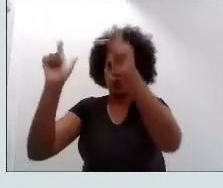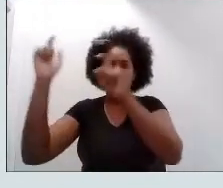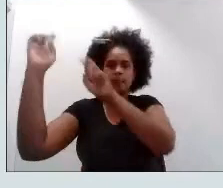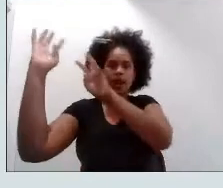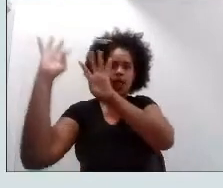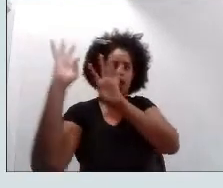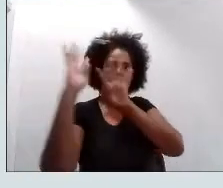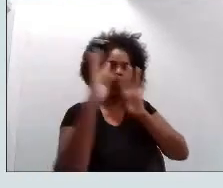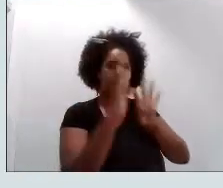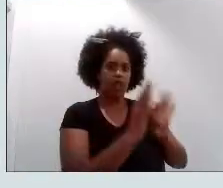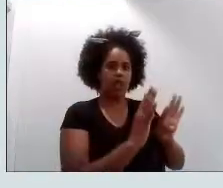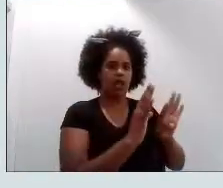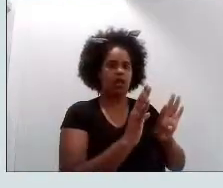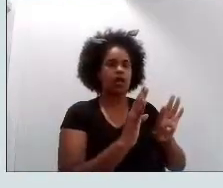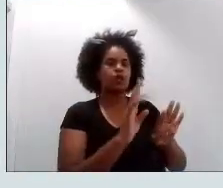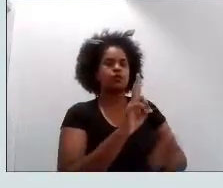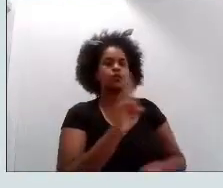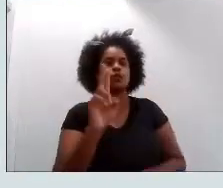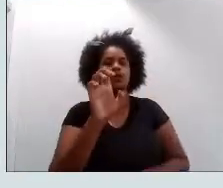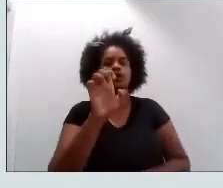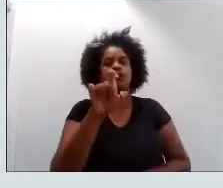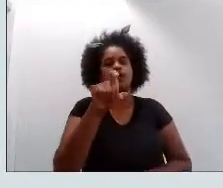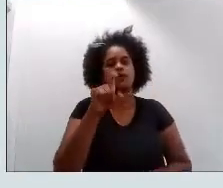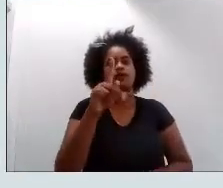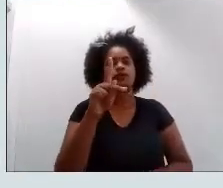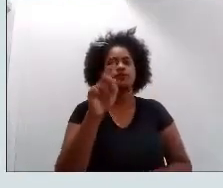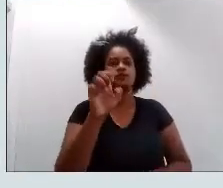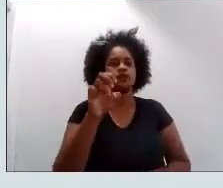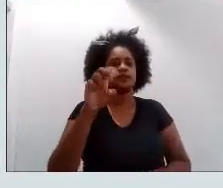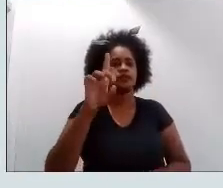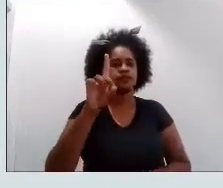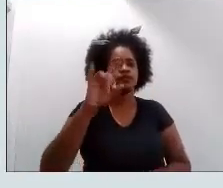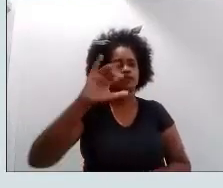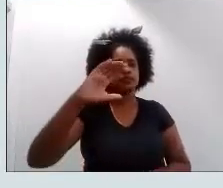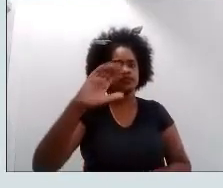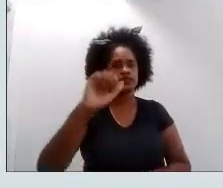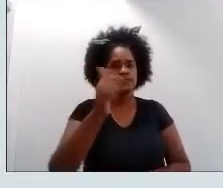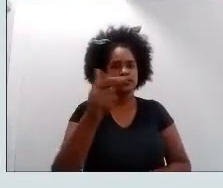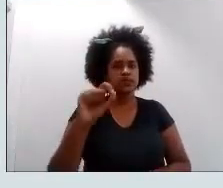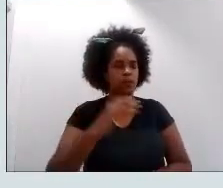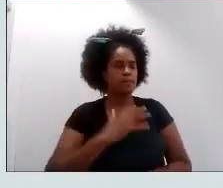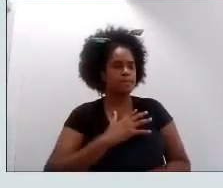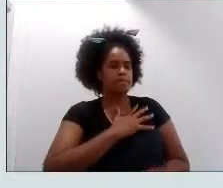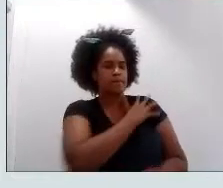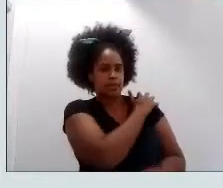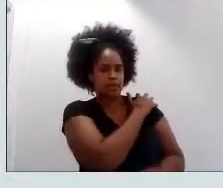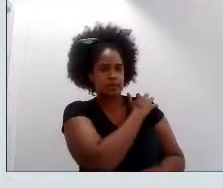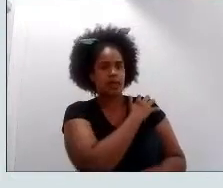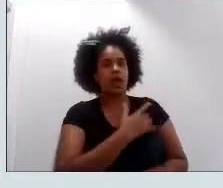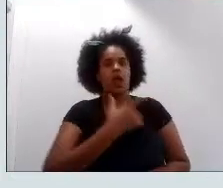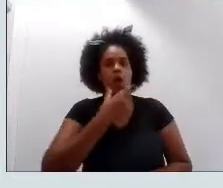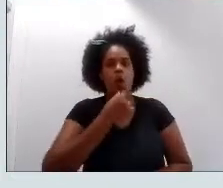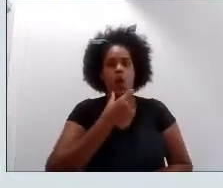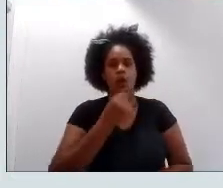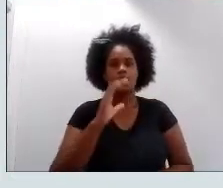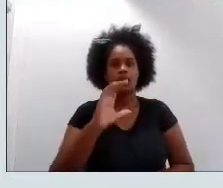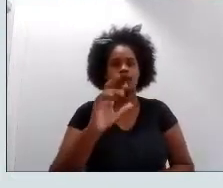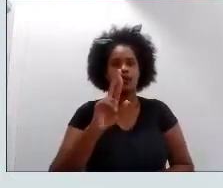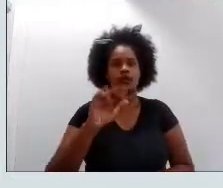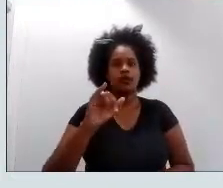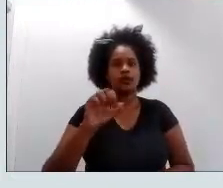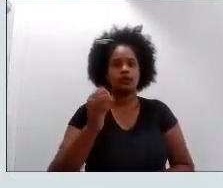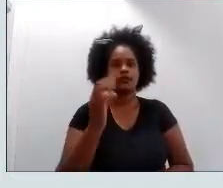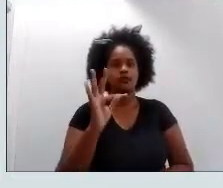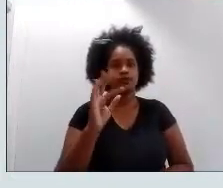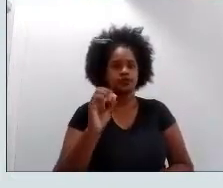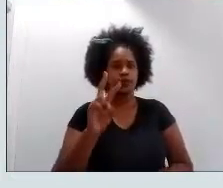e 1526, comandada por Cristóvão Jacques. E aí, só